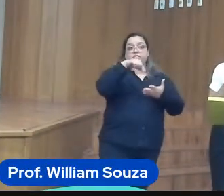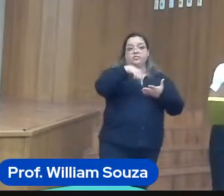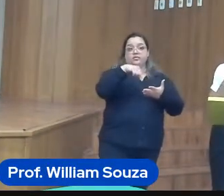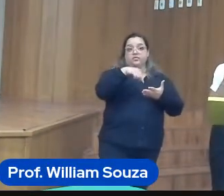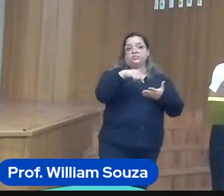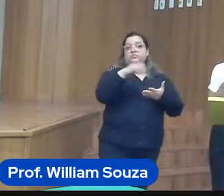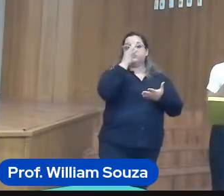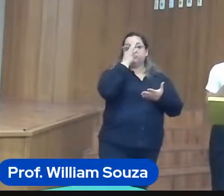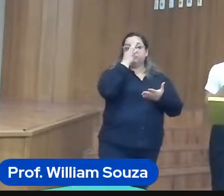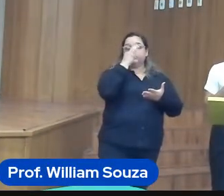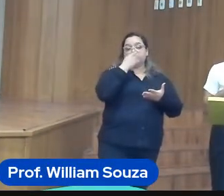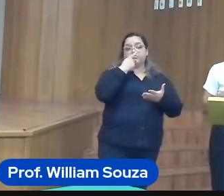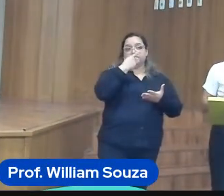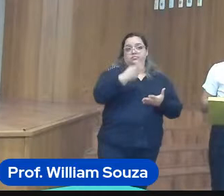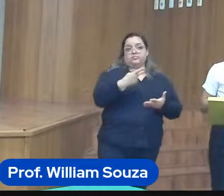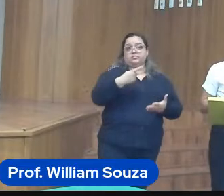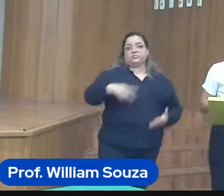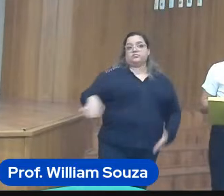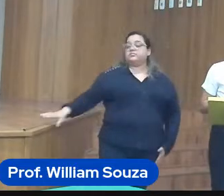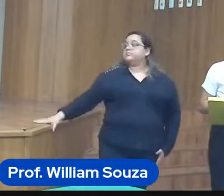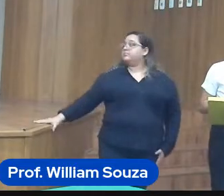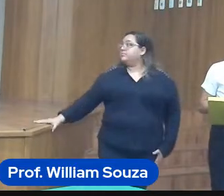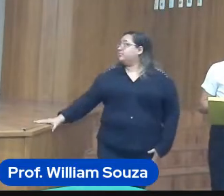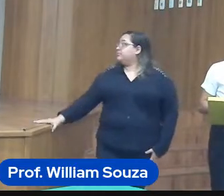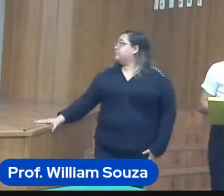o seu pronunciamento.